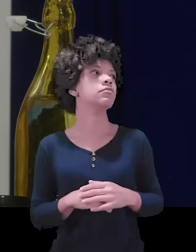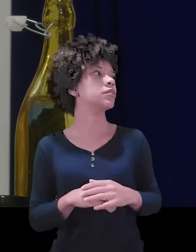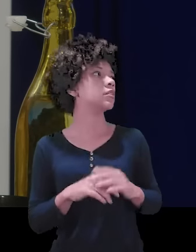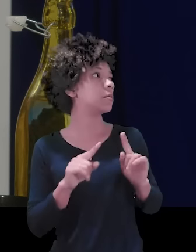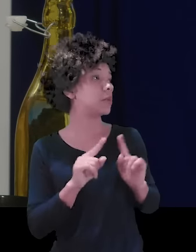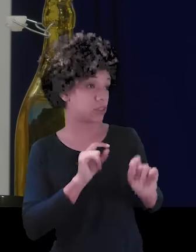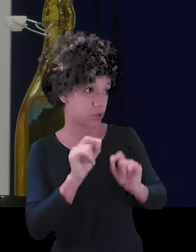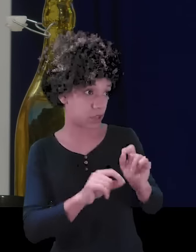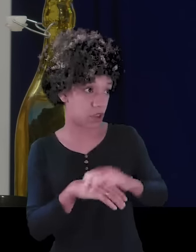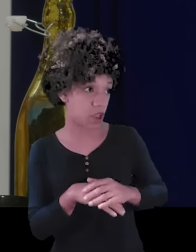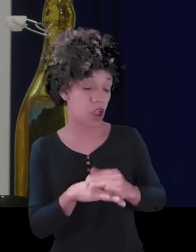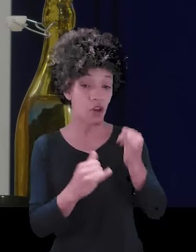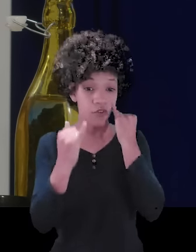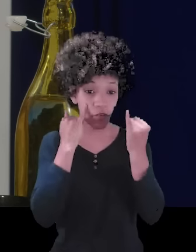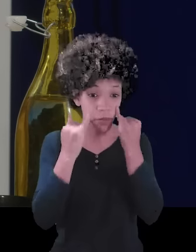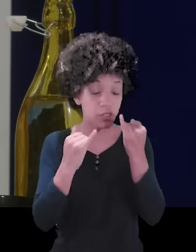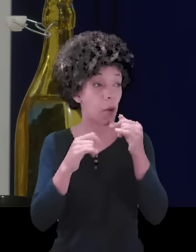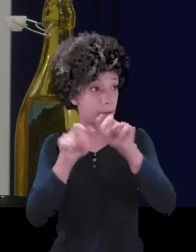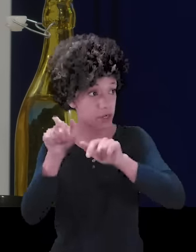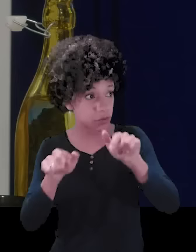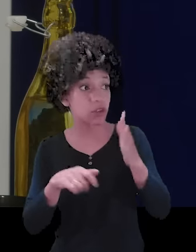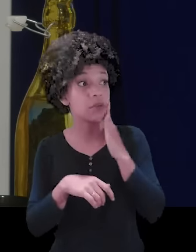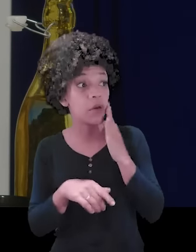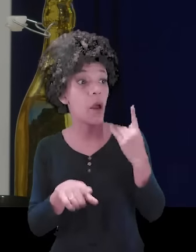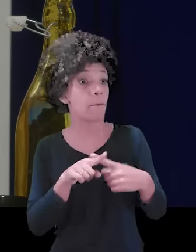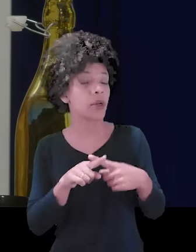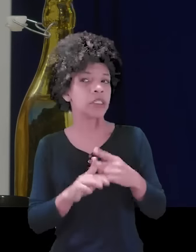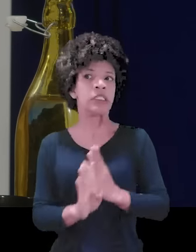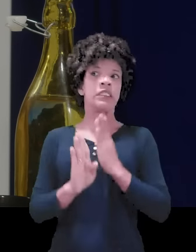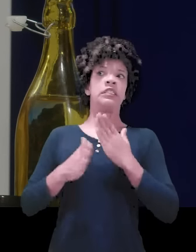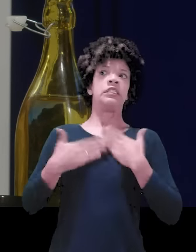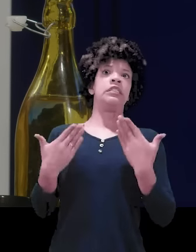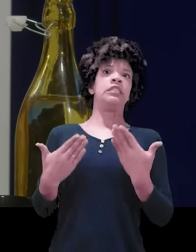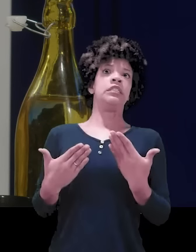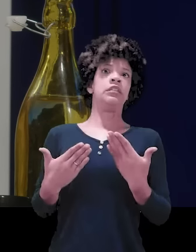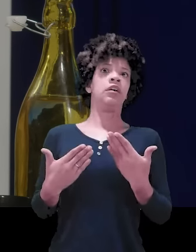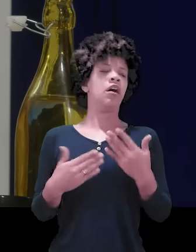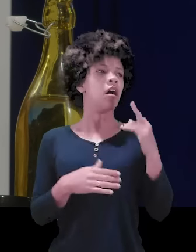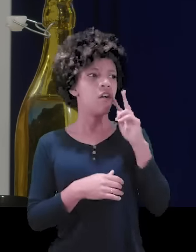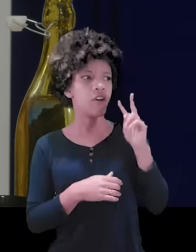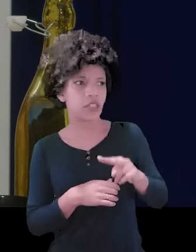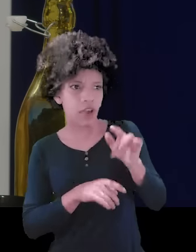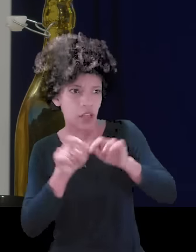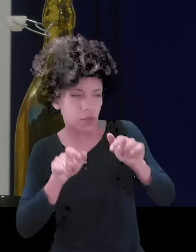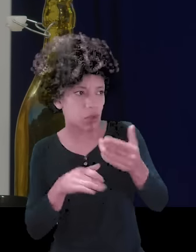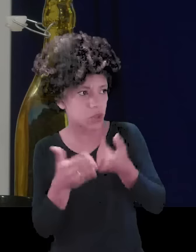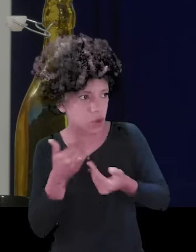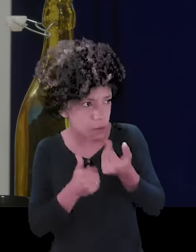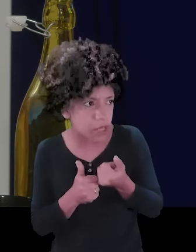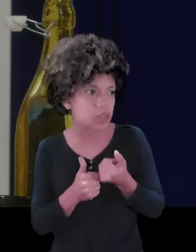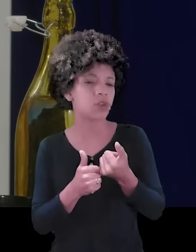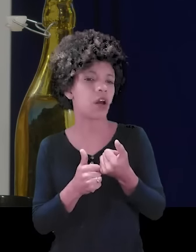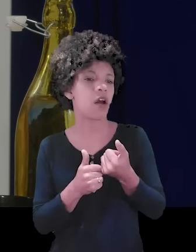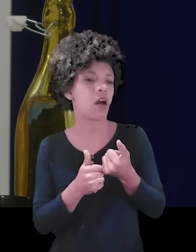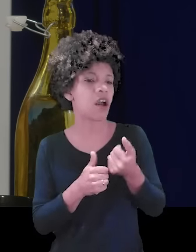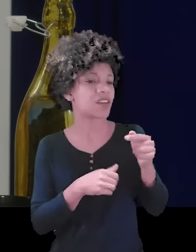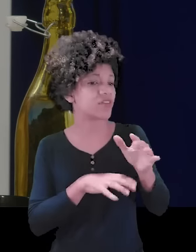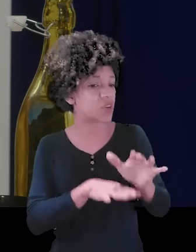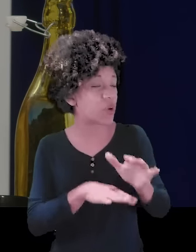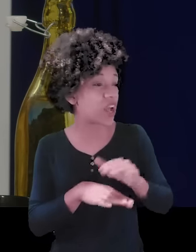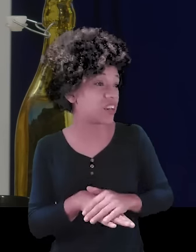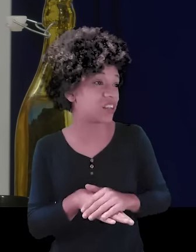é uma fonte de informação para as pessoas também porque choca você ver as pessoas comendo a comida